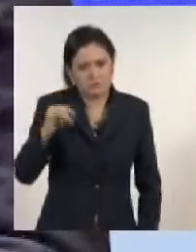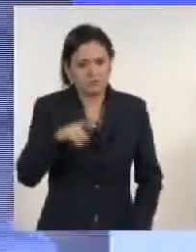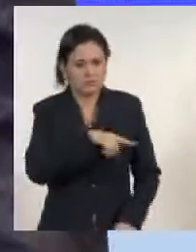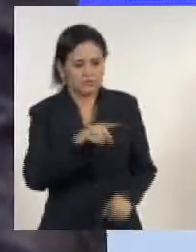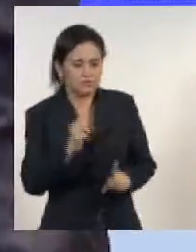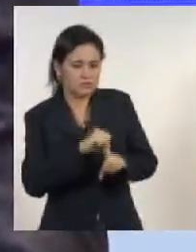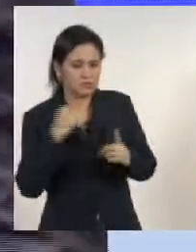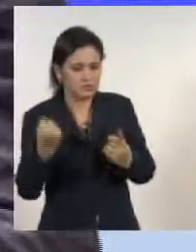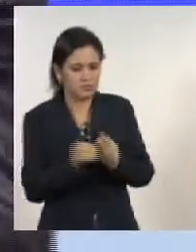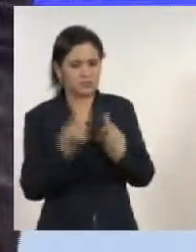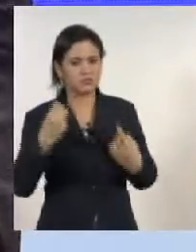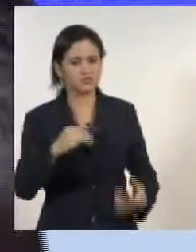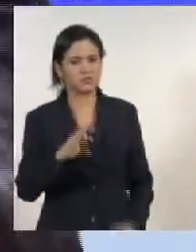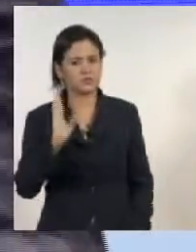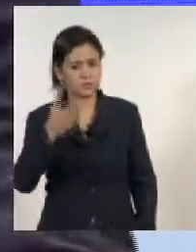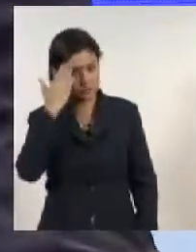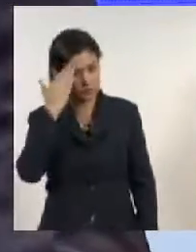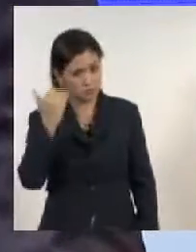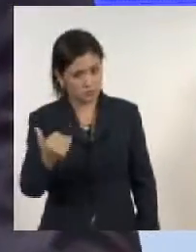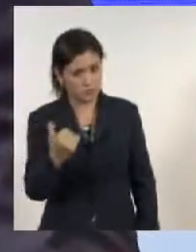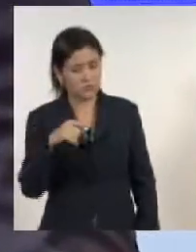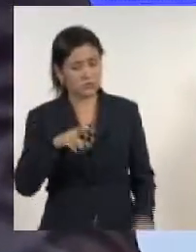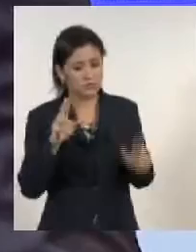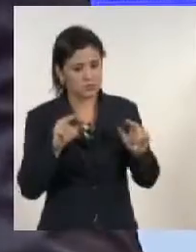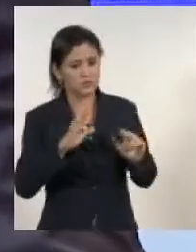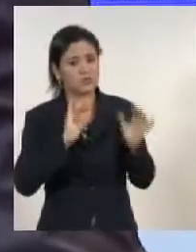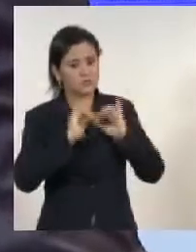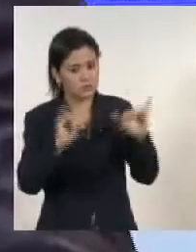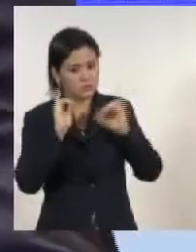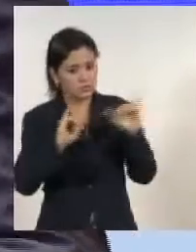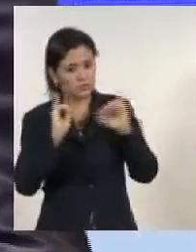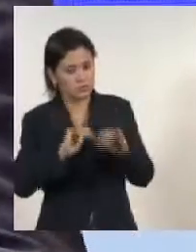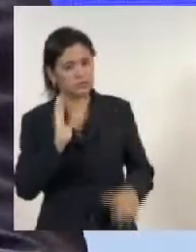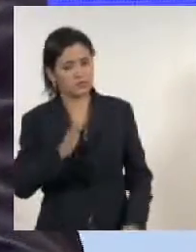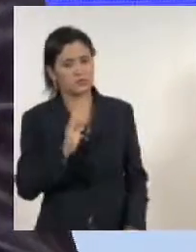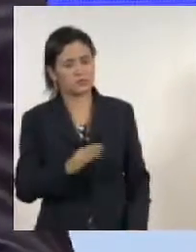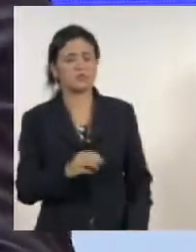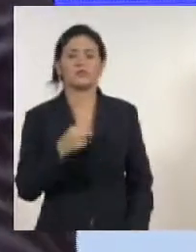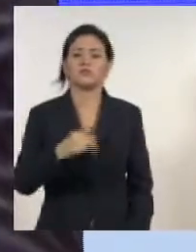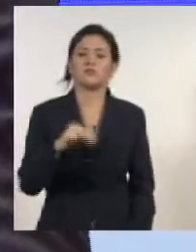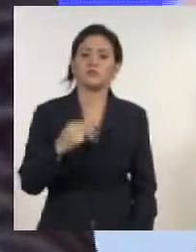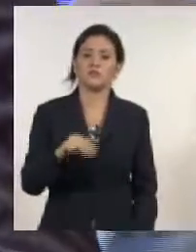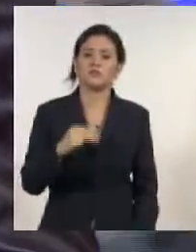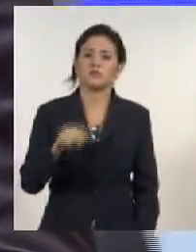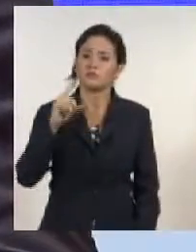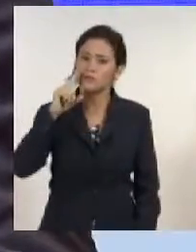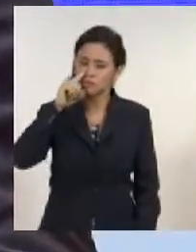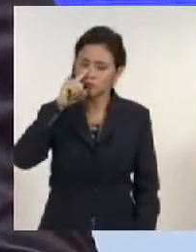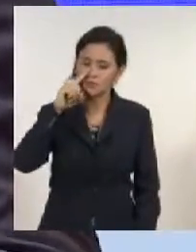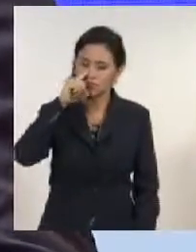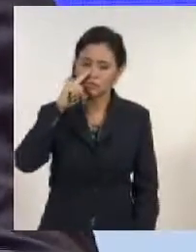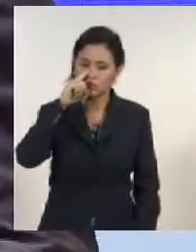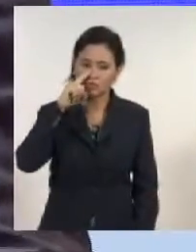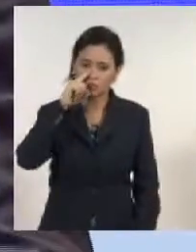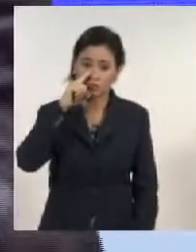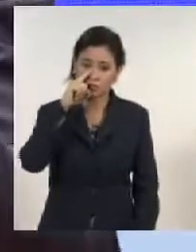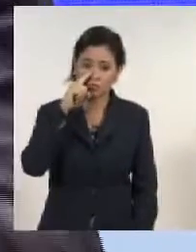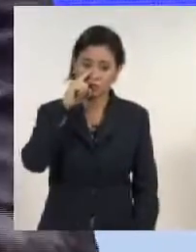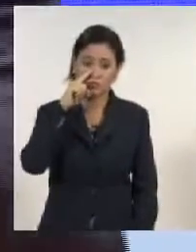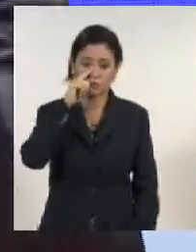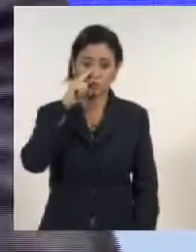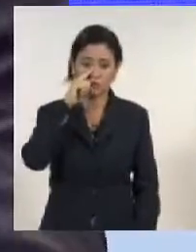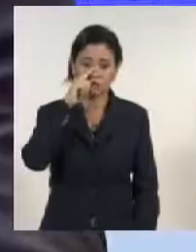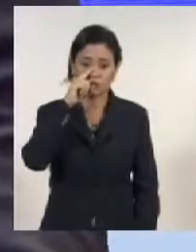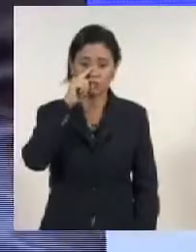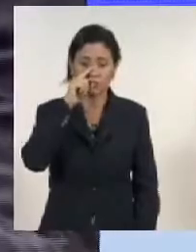tem conhecimento disso, embora esse assunto já tenha até chegado aos jornais. O Maranhão arriscou ter que devolver vários